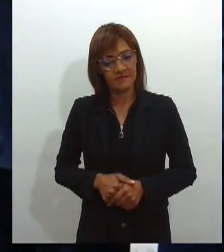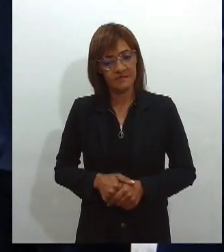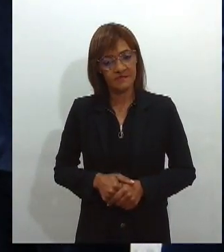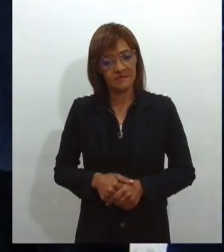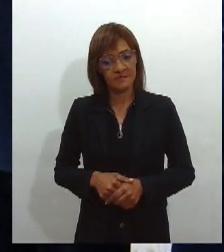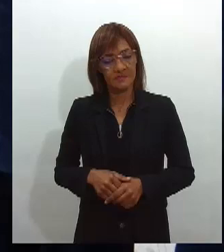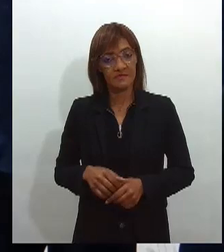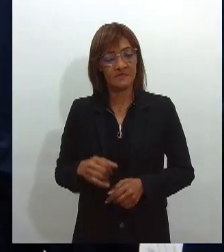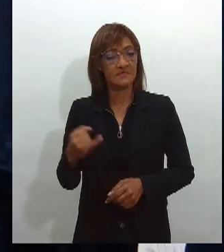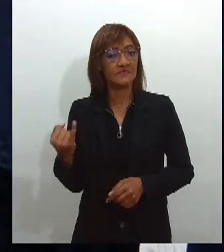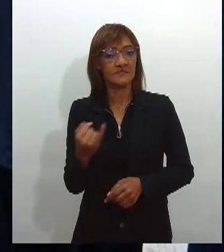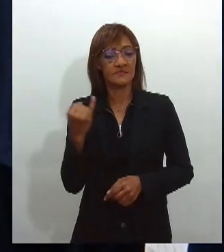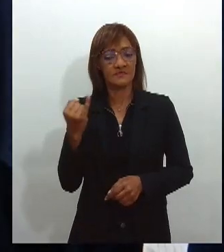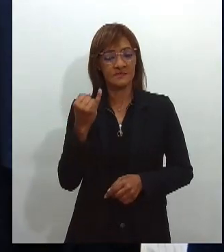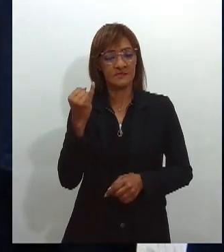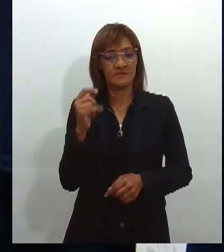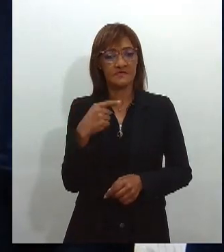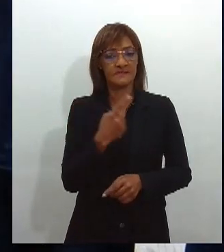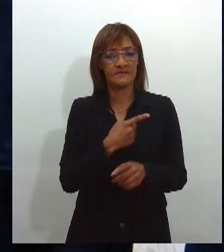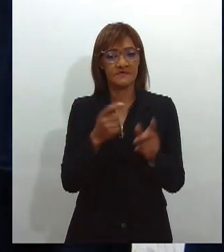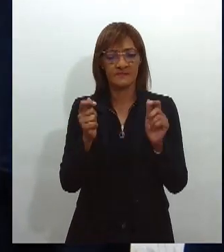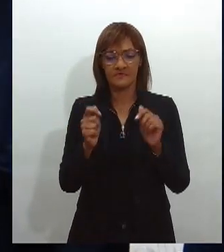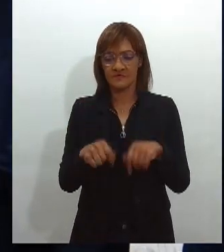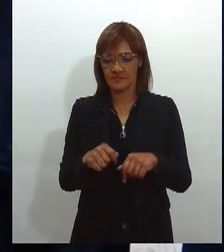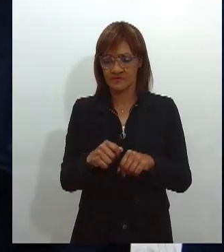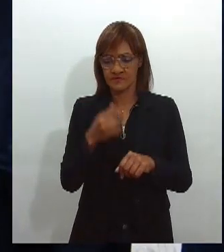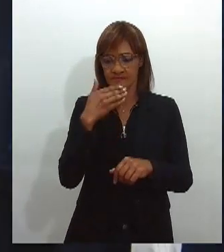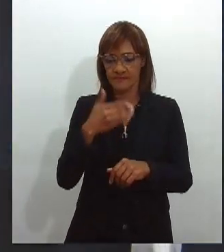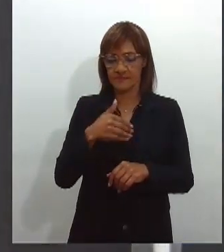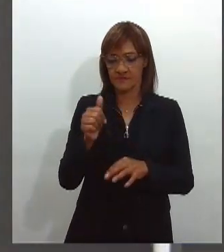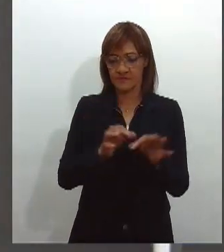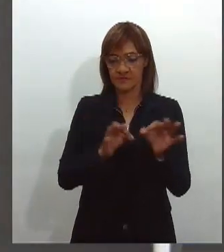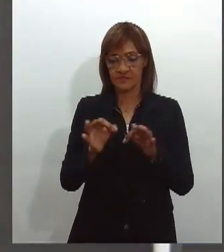para que a gente possa dar melhorar a vida do sergipano.